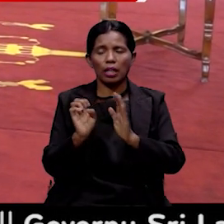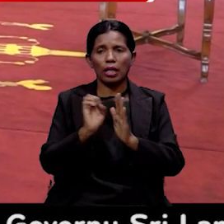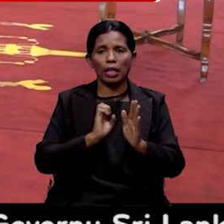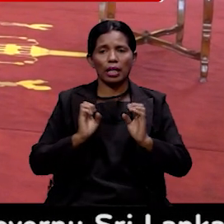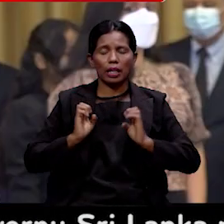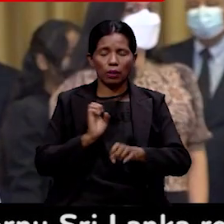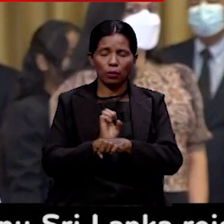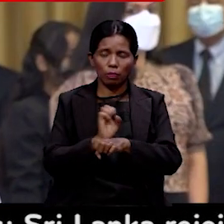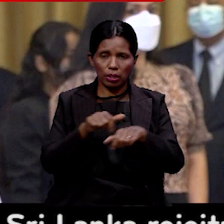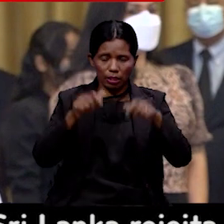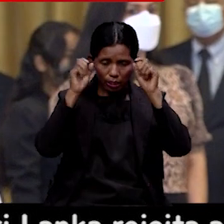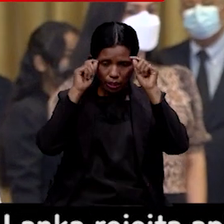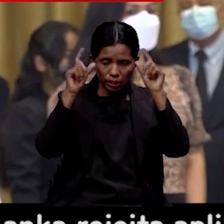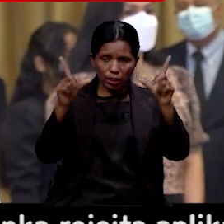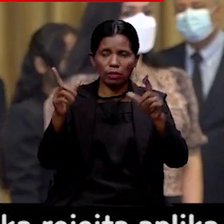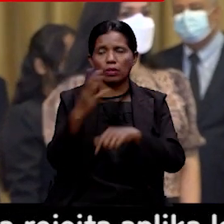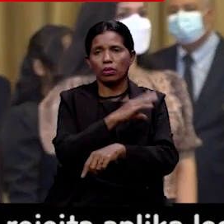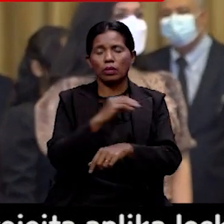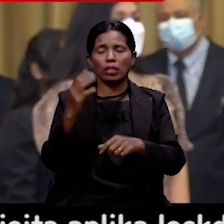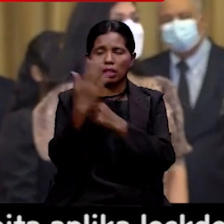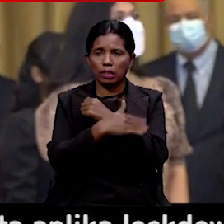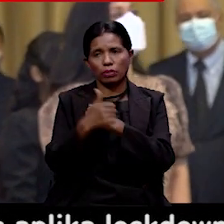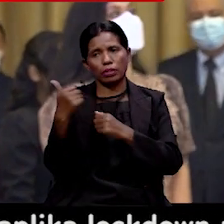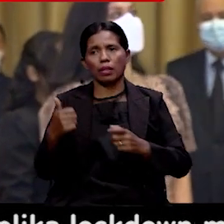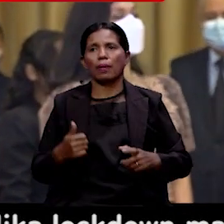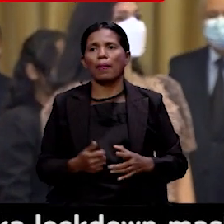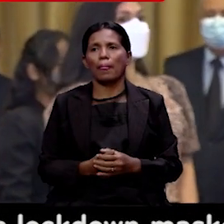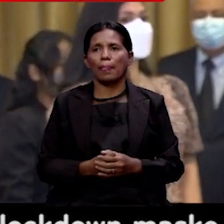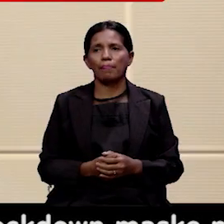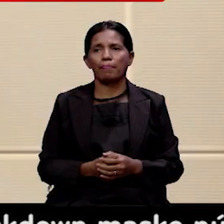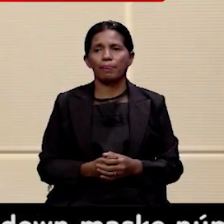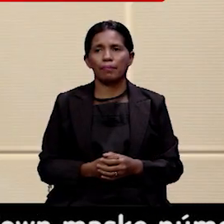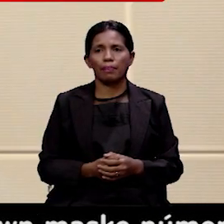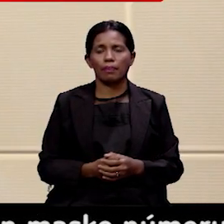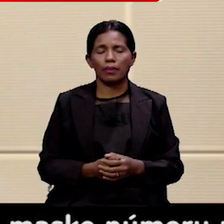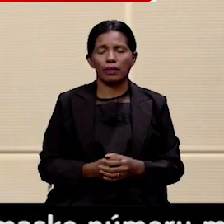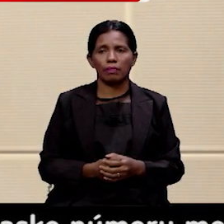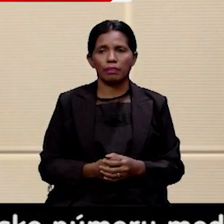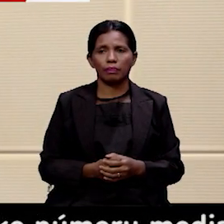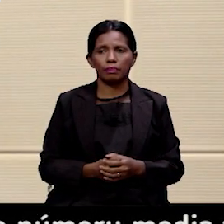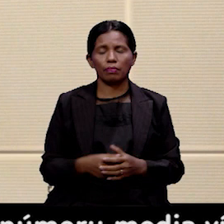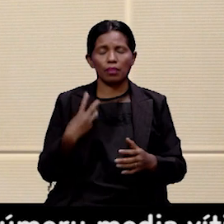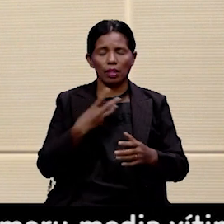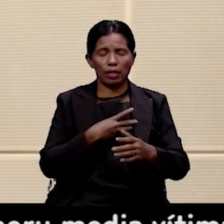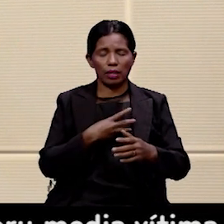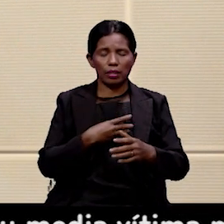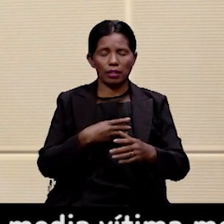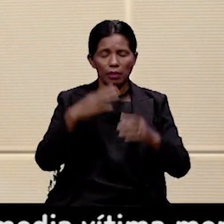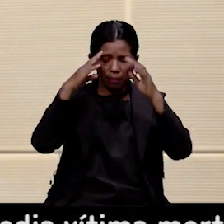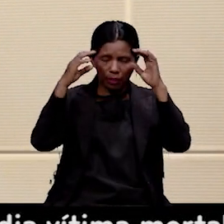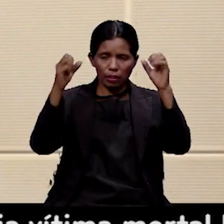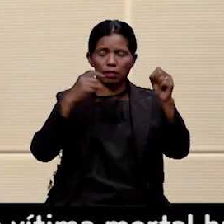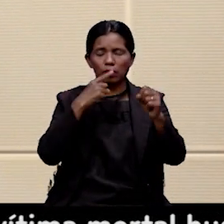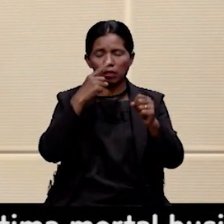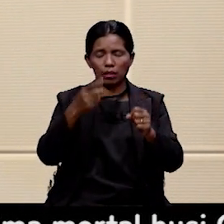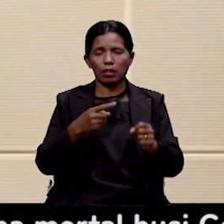nação Timor-Leste nian, ho nação Seluk. O Estado de Timor-Leste e o Presidente da República, em especial, confia no mandato de cada um de